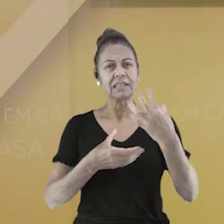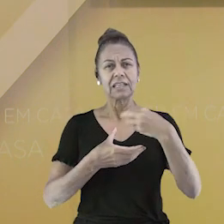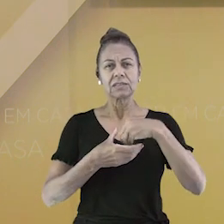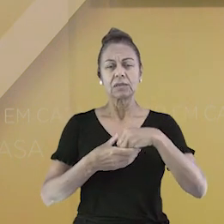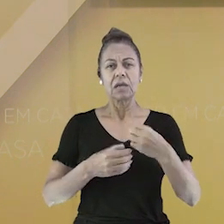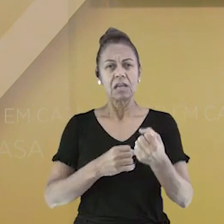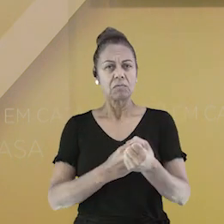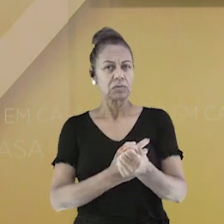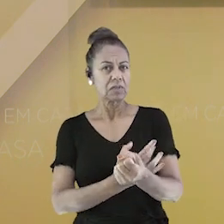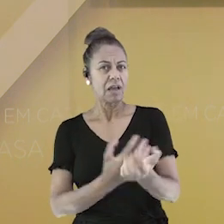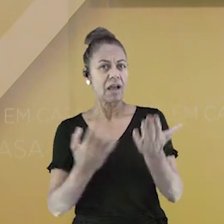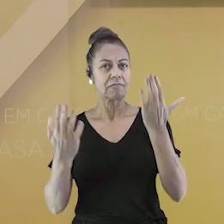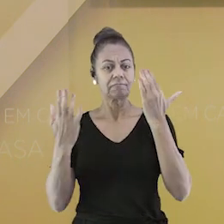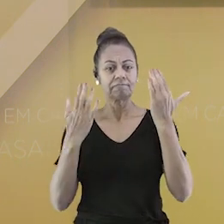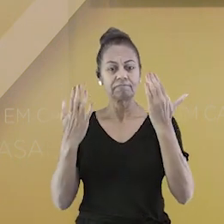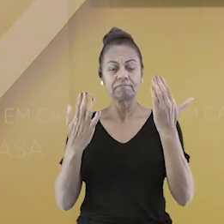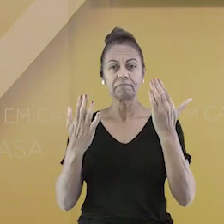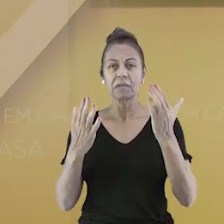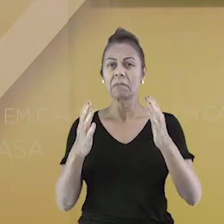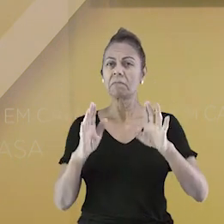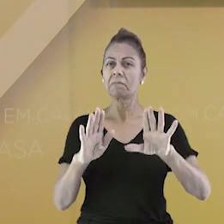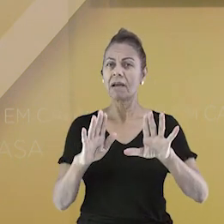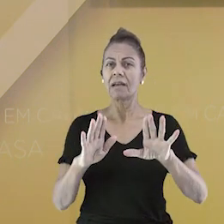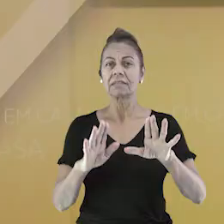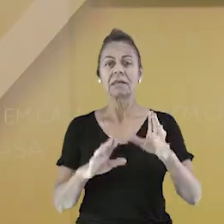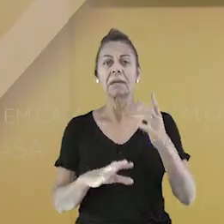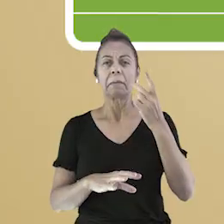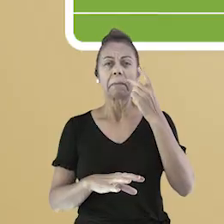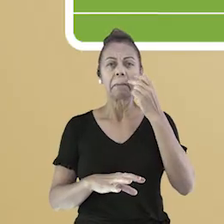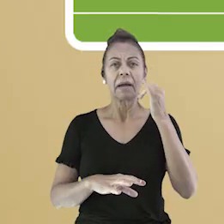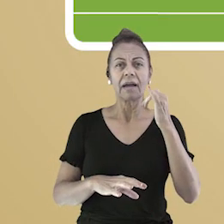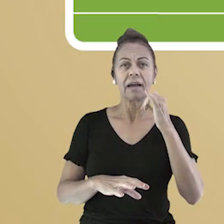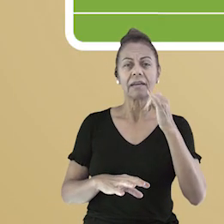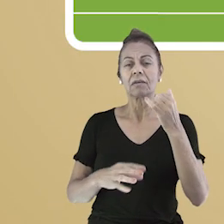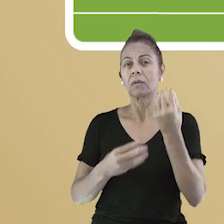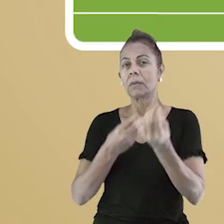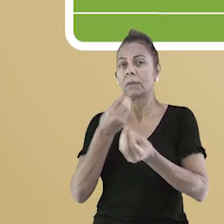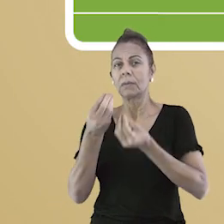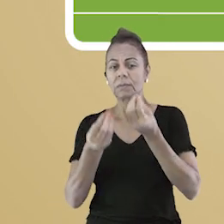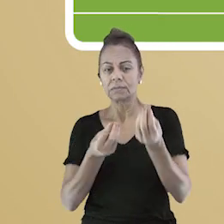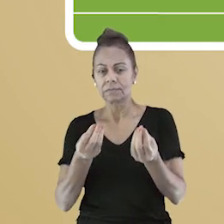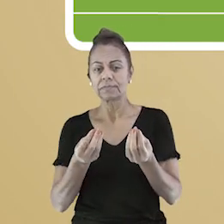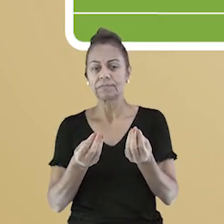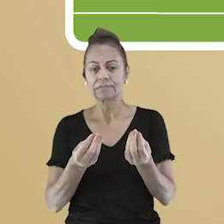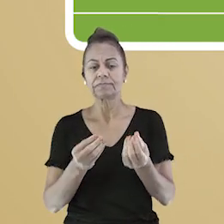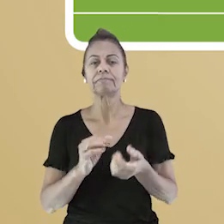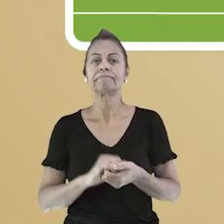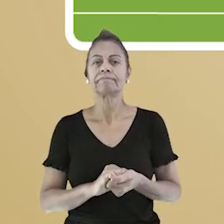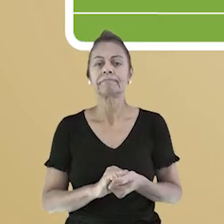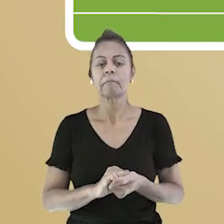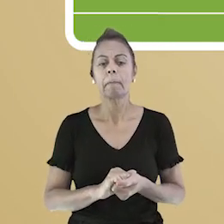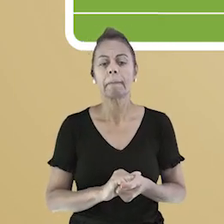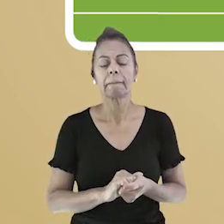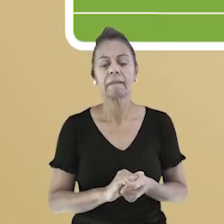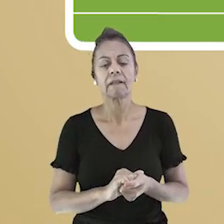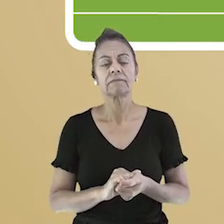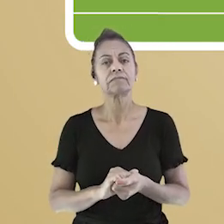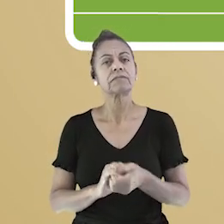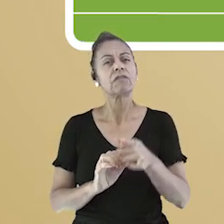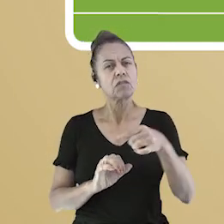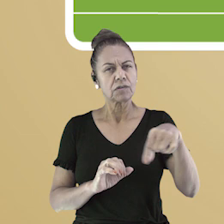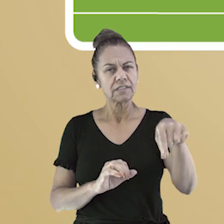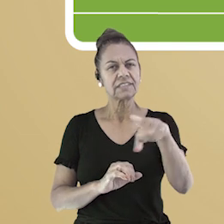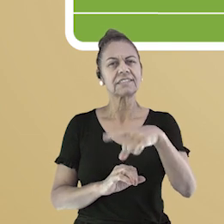na maternidade e paternidade, é desse jeito? Bom, nós vamos trabalhar bastante o tema ao longo dessa aula.